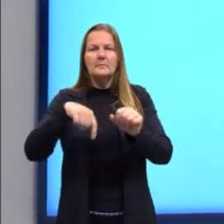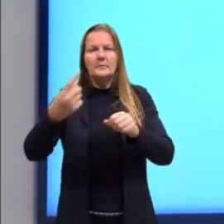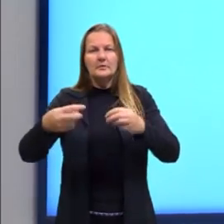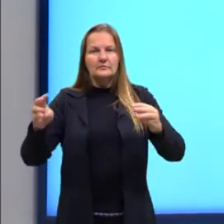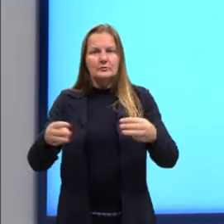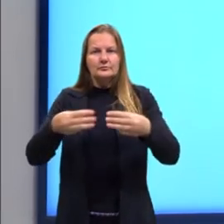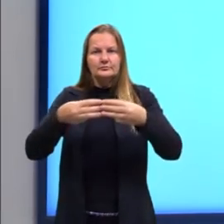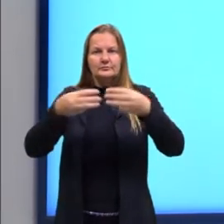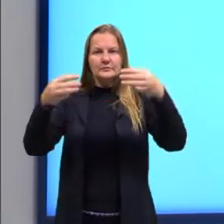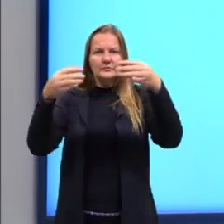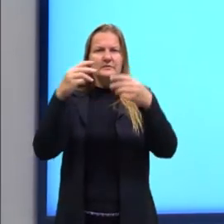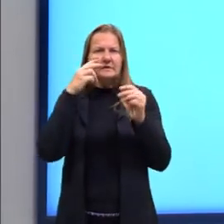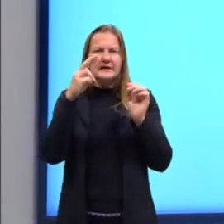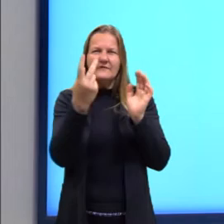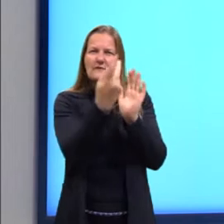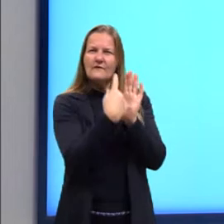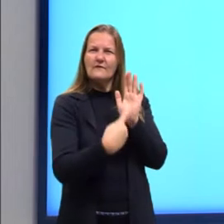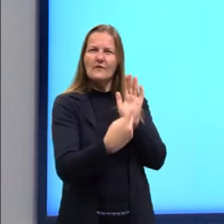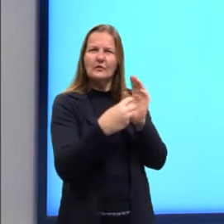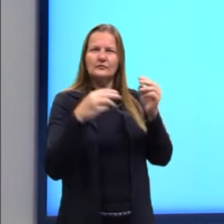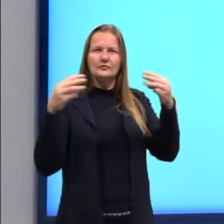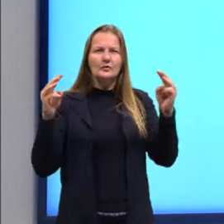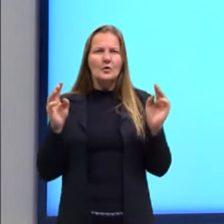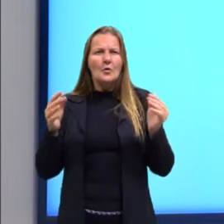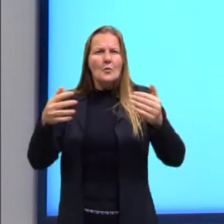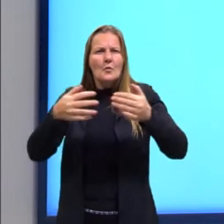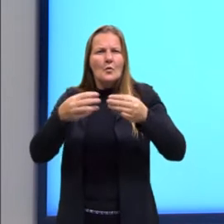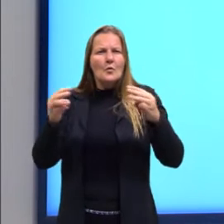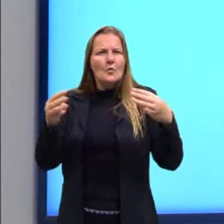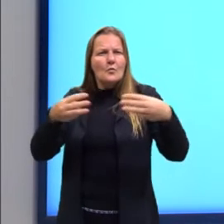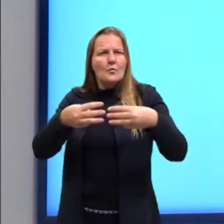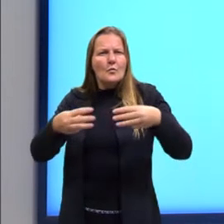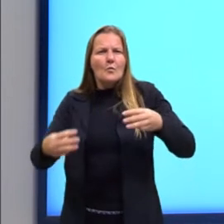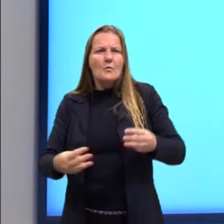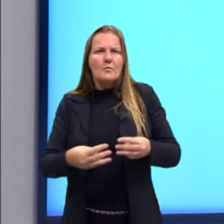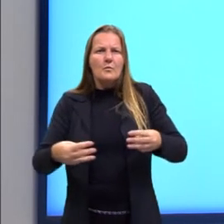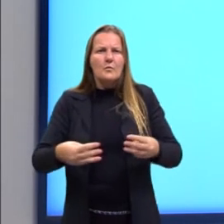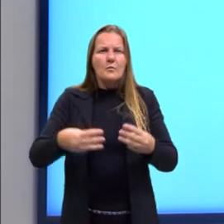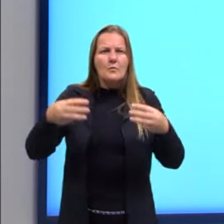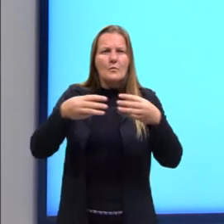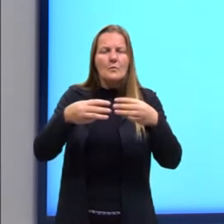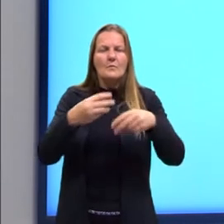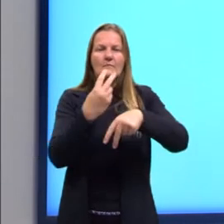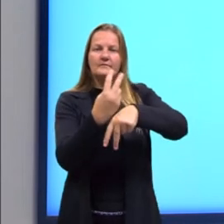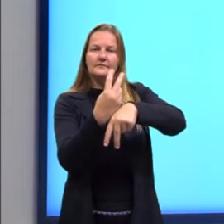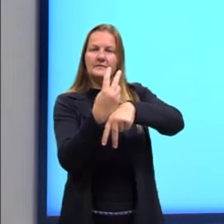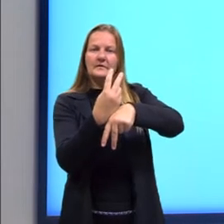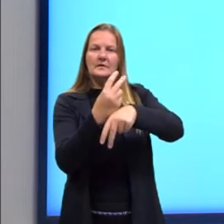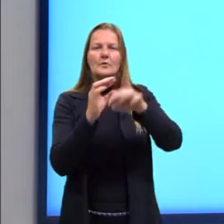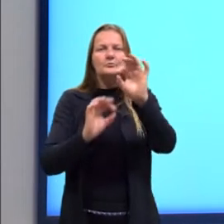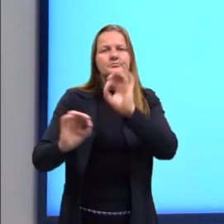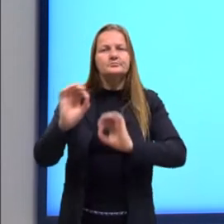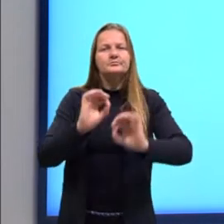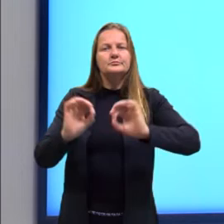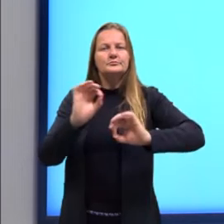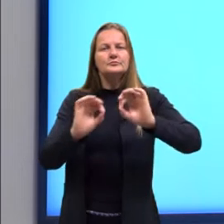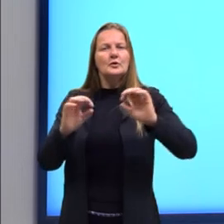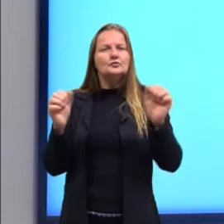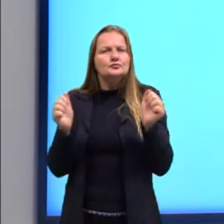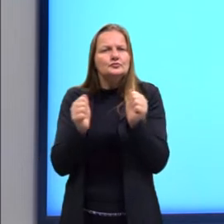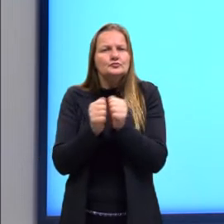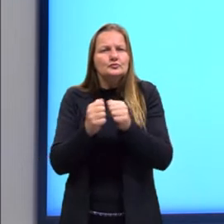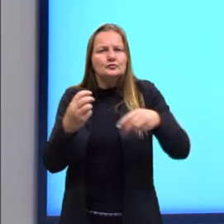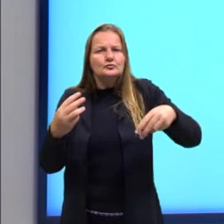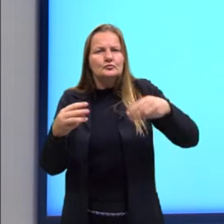Então olha aqui na imagem até então né os cromossomos se prepararam se preparar se condensaram